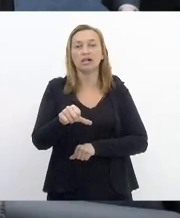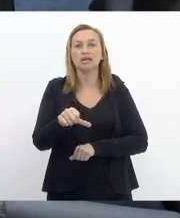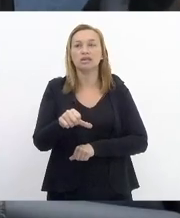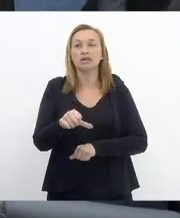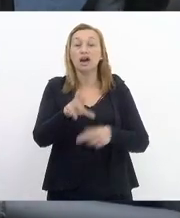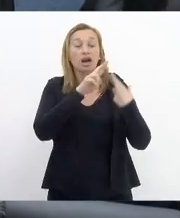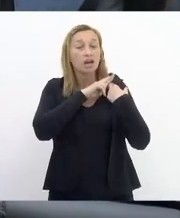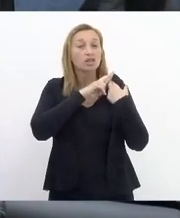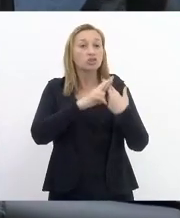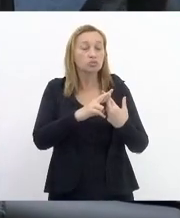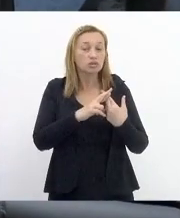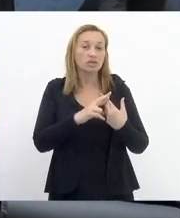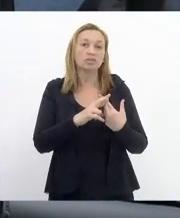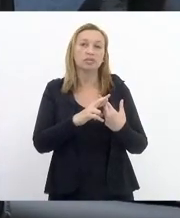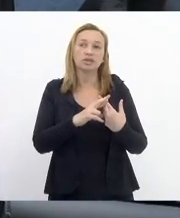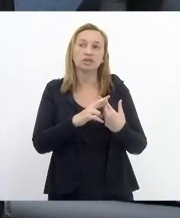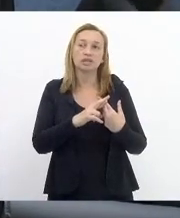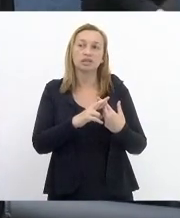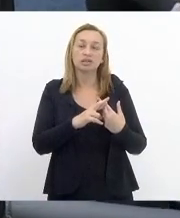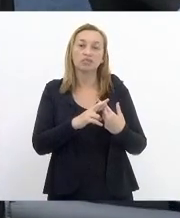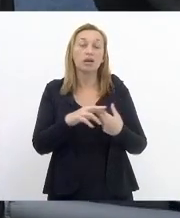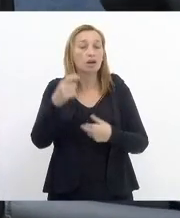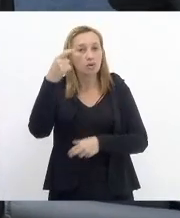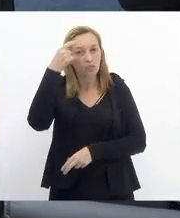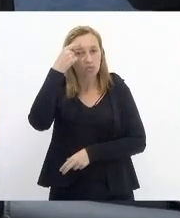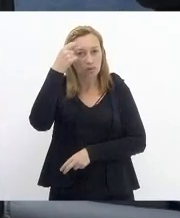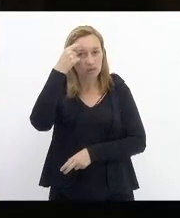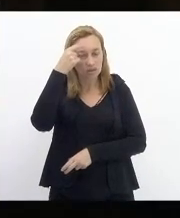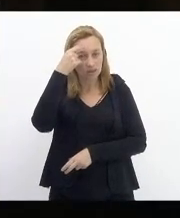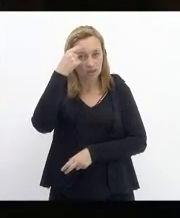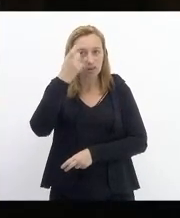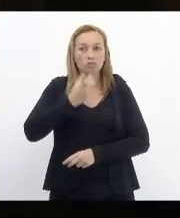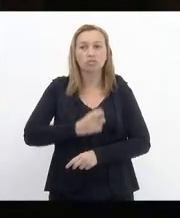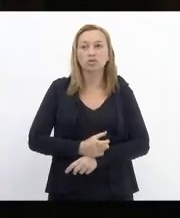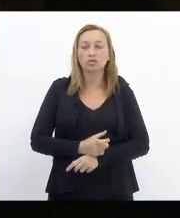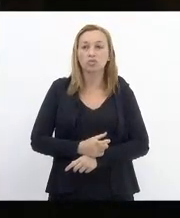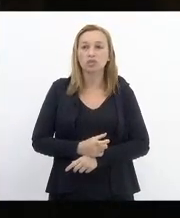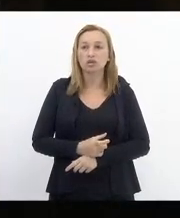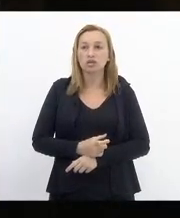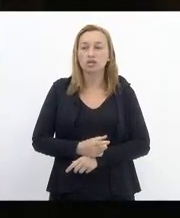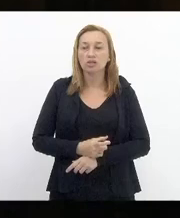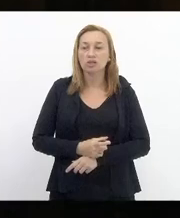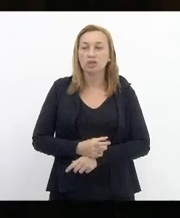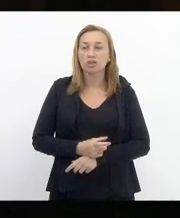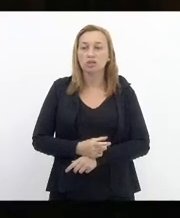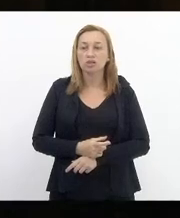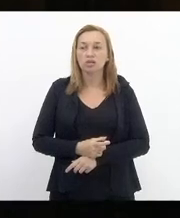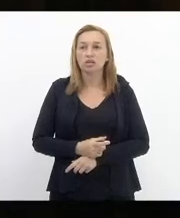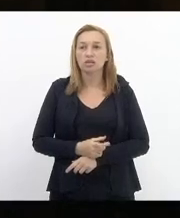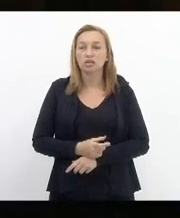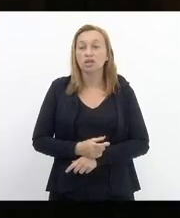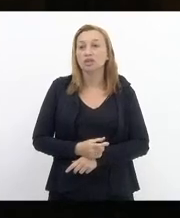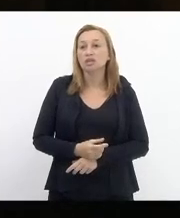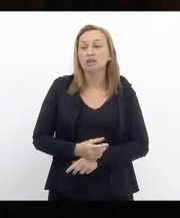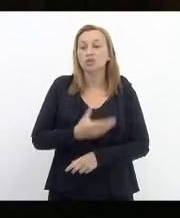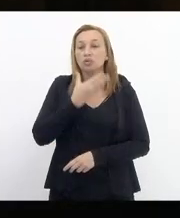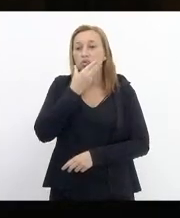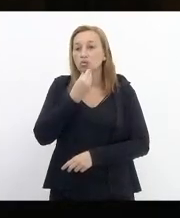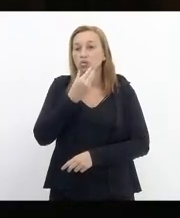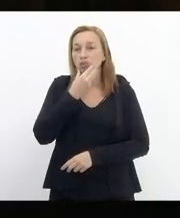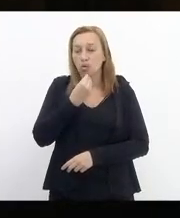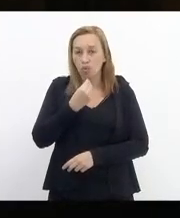sobre a responsabilização, reflexão e conscientização dos autores de violência doméstica e